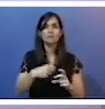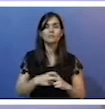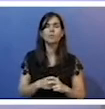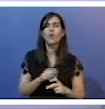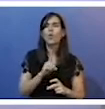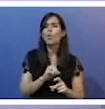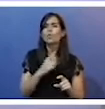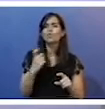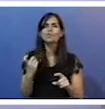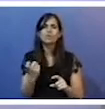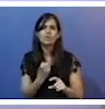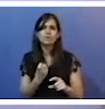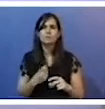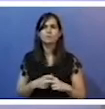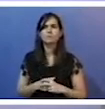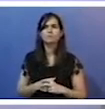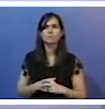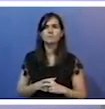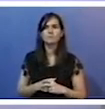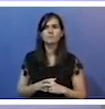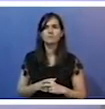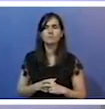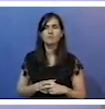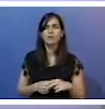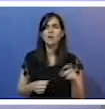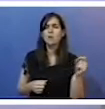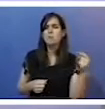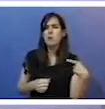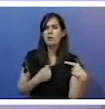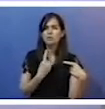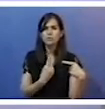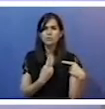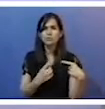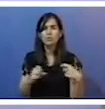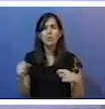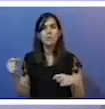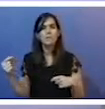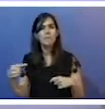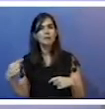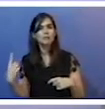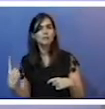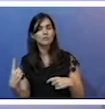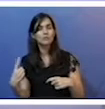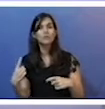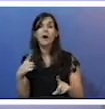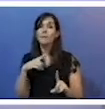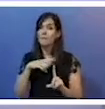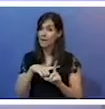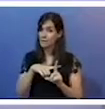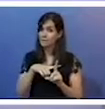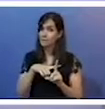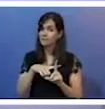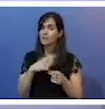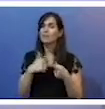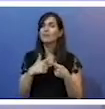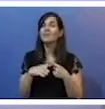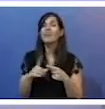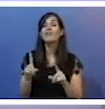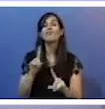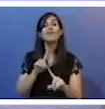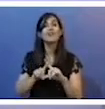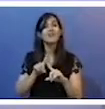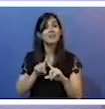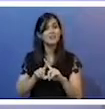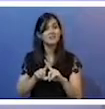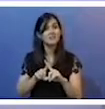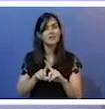x 1 x 1 ao menos 1 vez menos um menos com menos vai dar mais porque é conta de vez Então